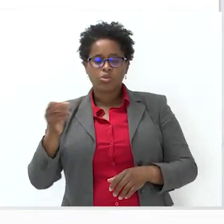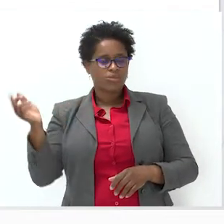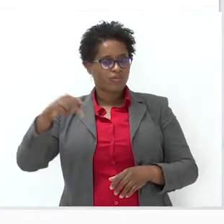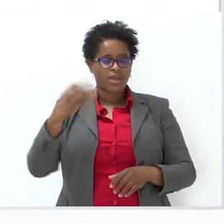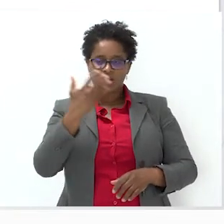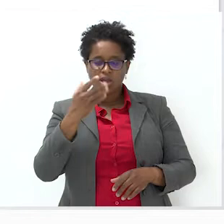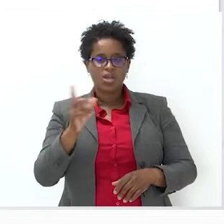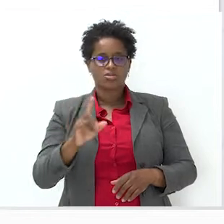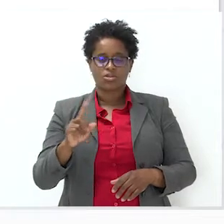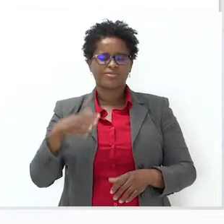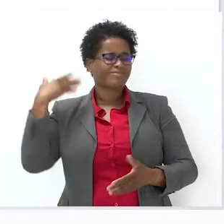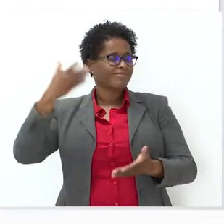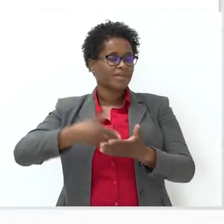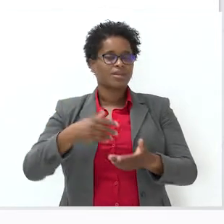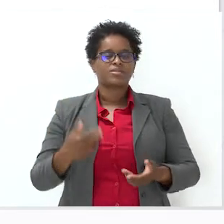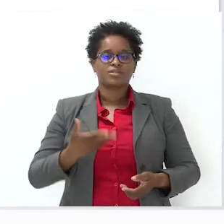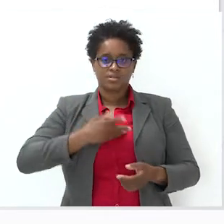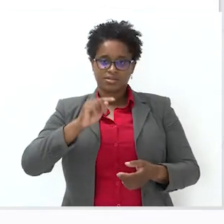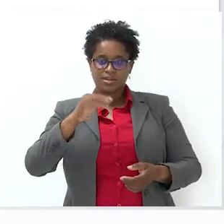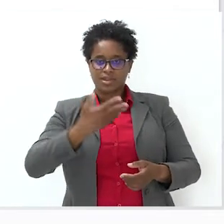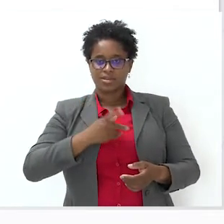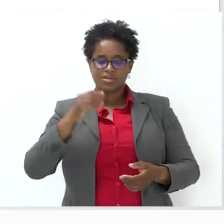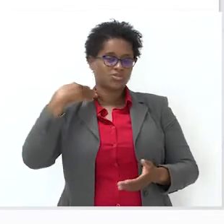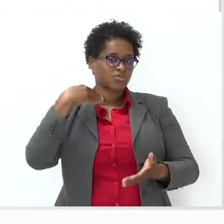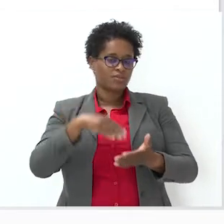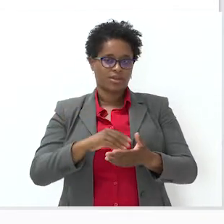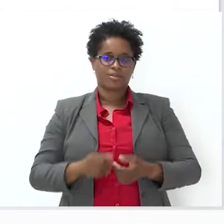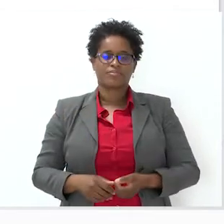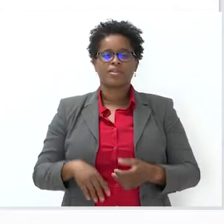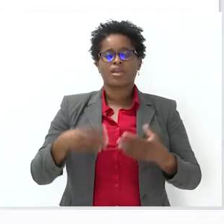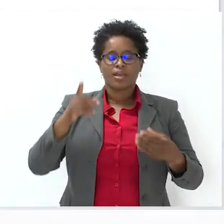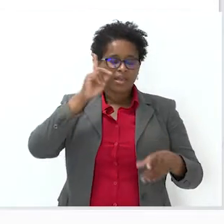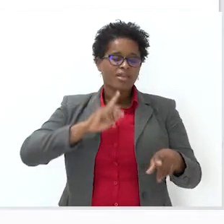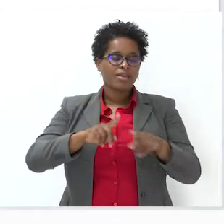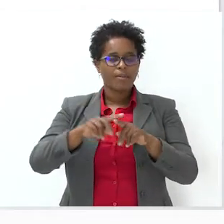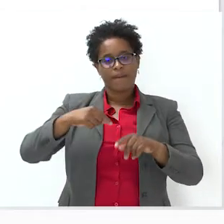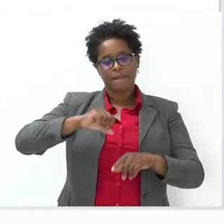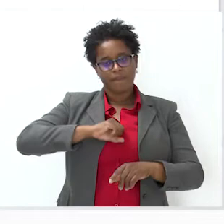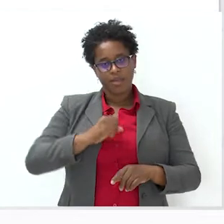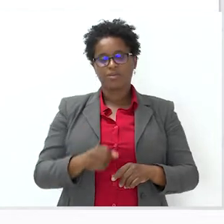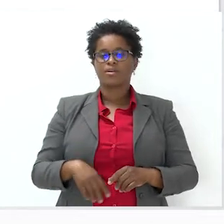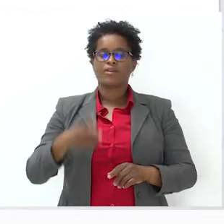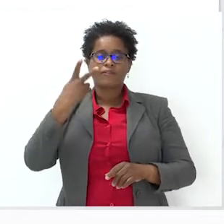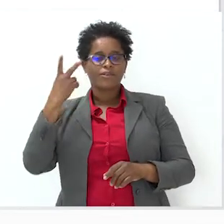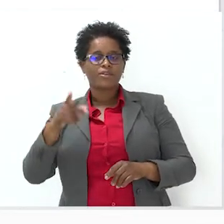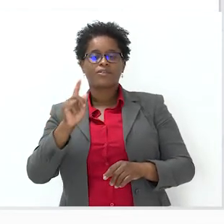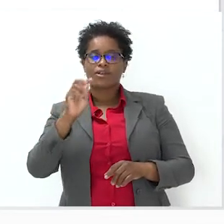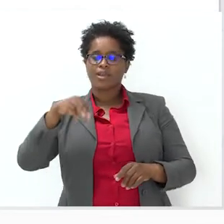aulas desde segunda-feira. Muito bem. A minha irmã mora